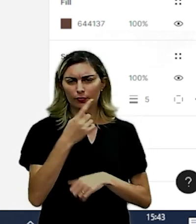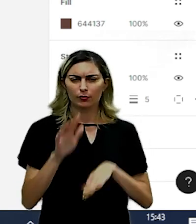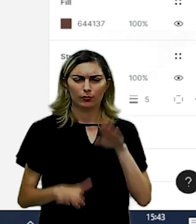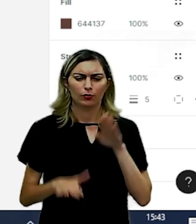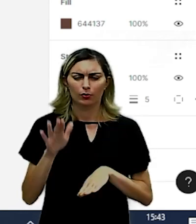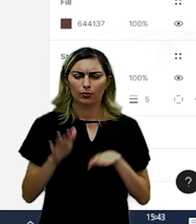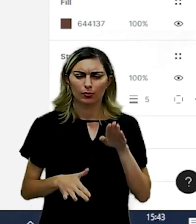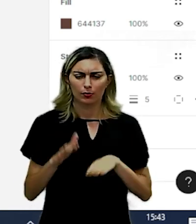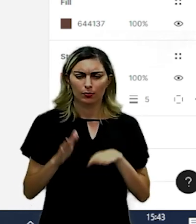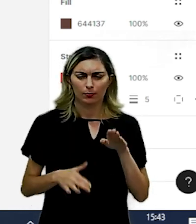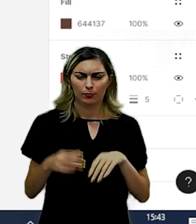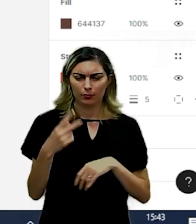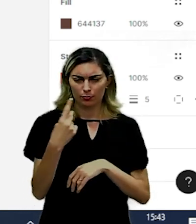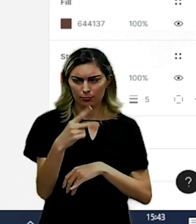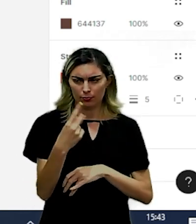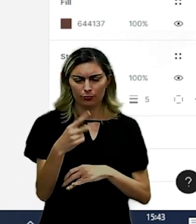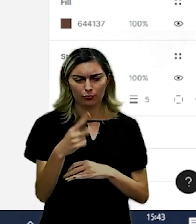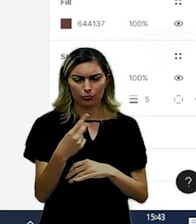sua